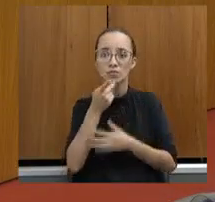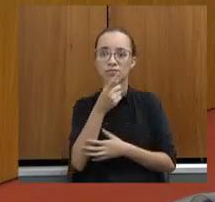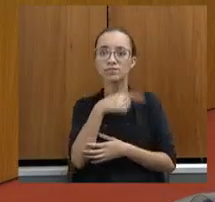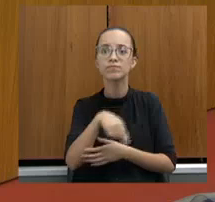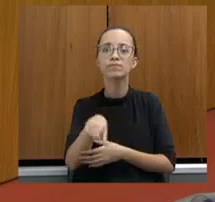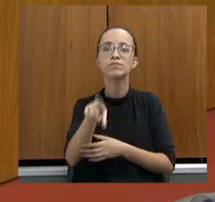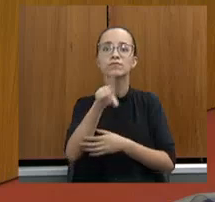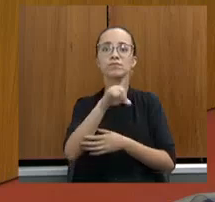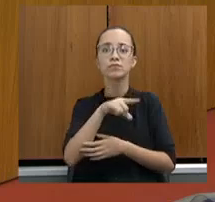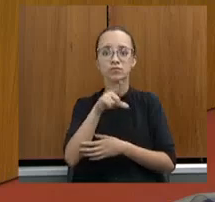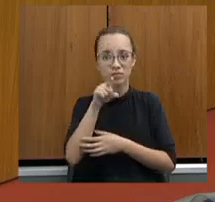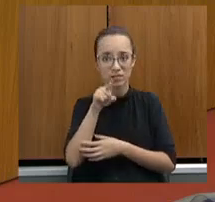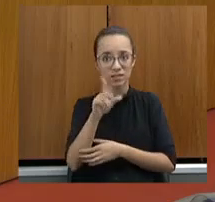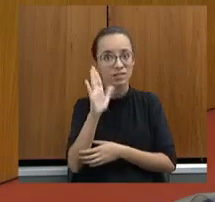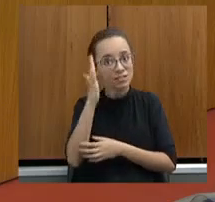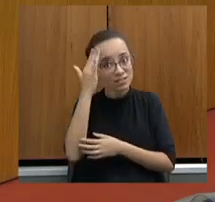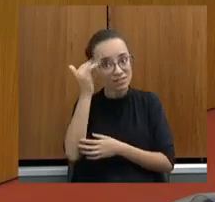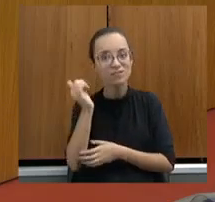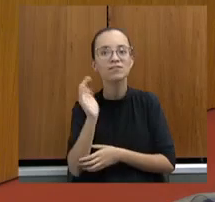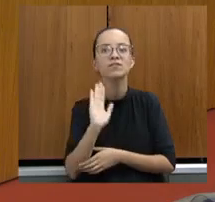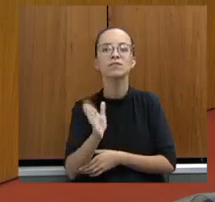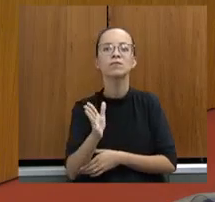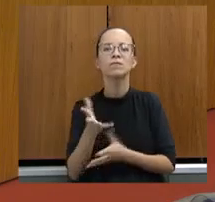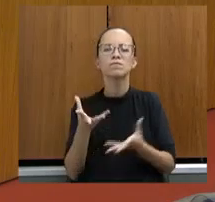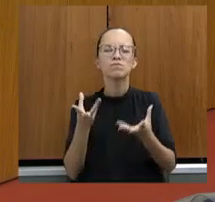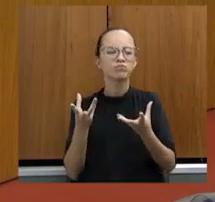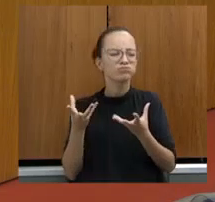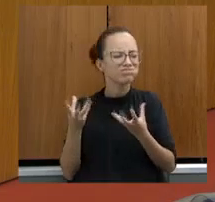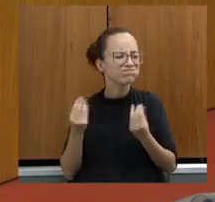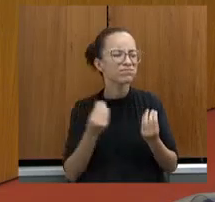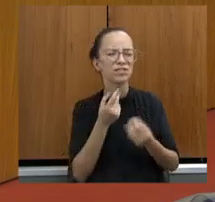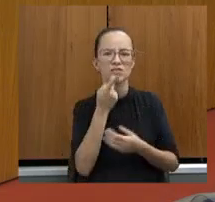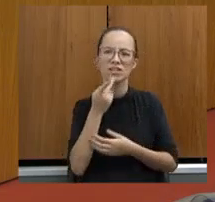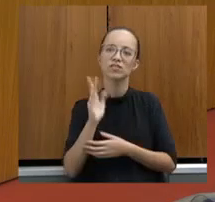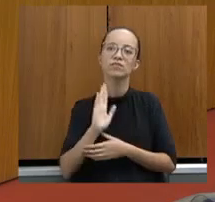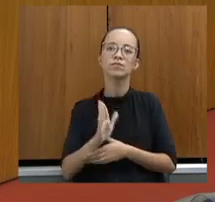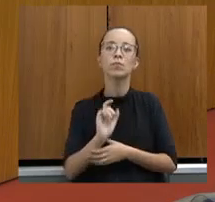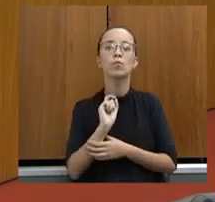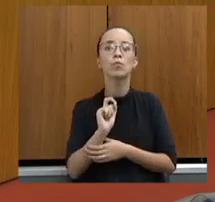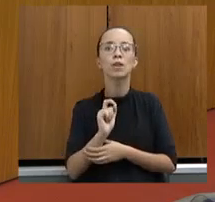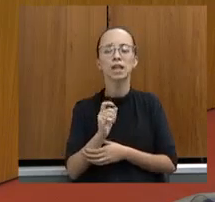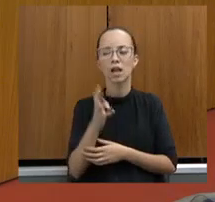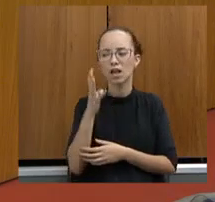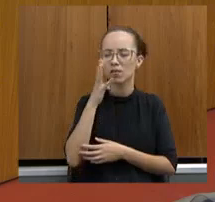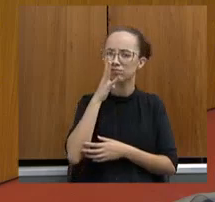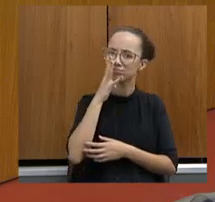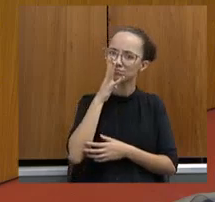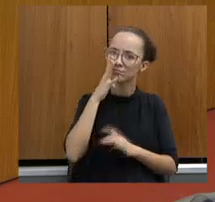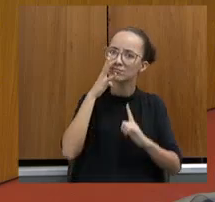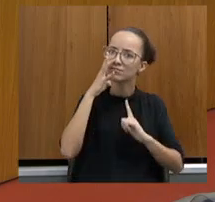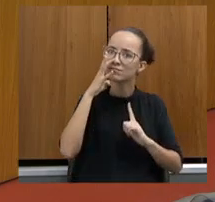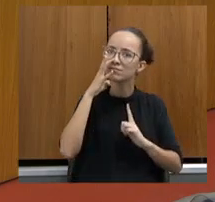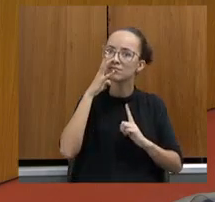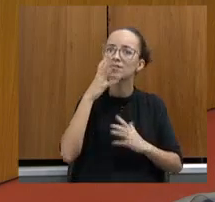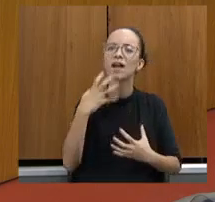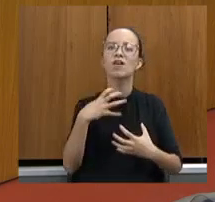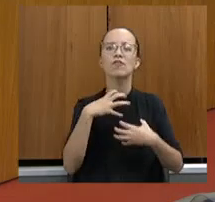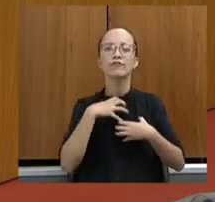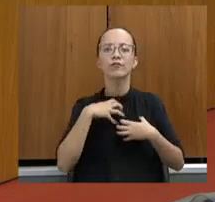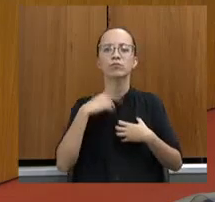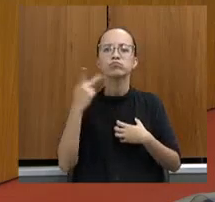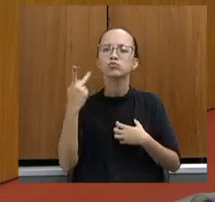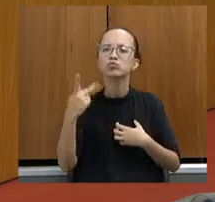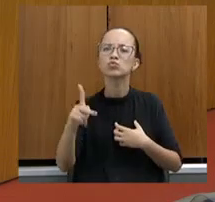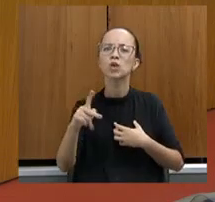O que você já sabe porque Por muitas vezes já disse na comissão admiração que eu tenho a forma guerrida